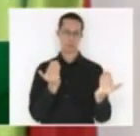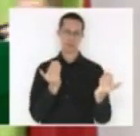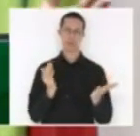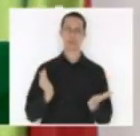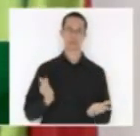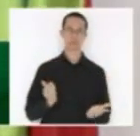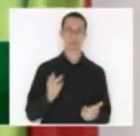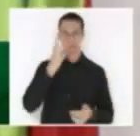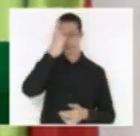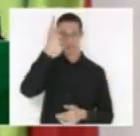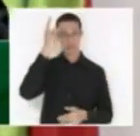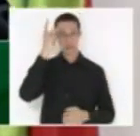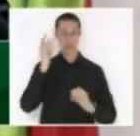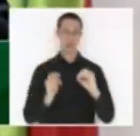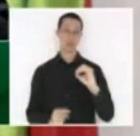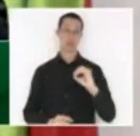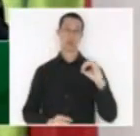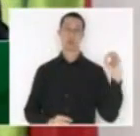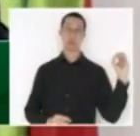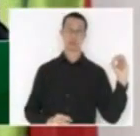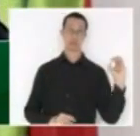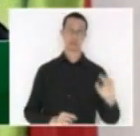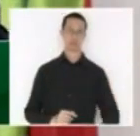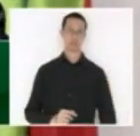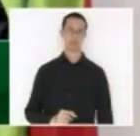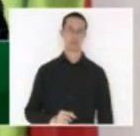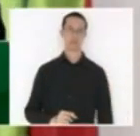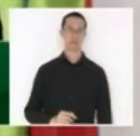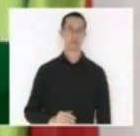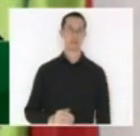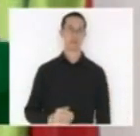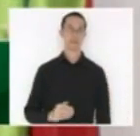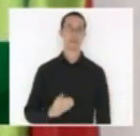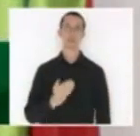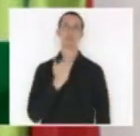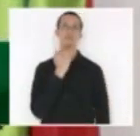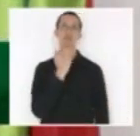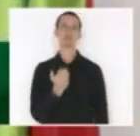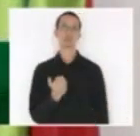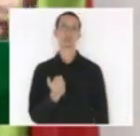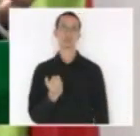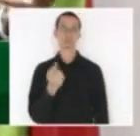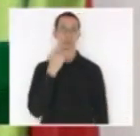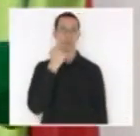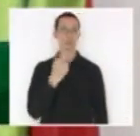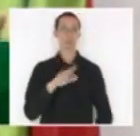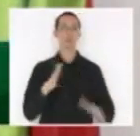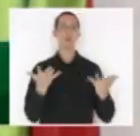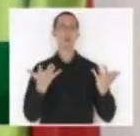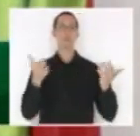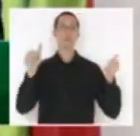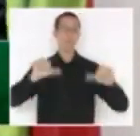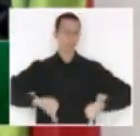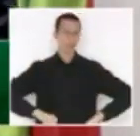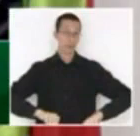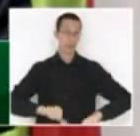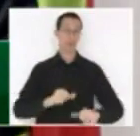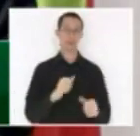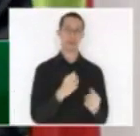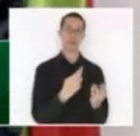o Oeste, que a gente não consegue diferenciar o que é pior, se são as BRs ou as